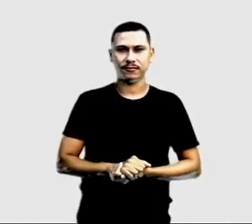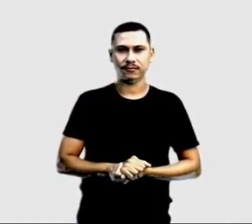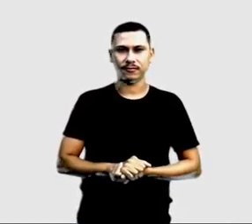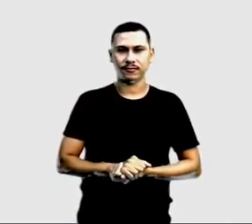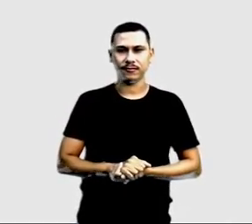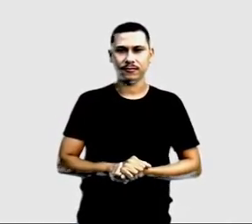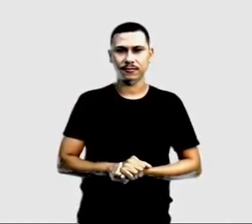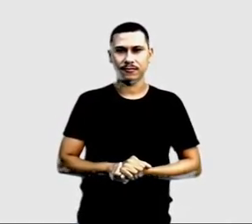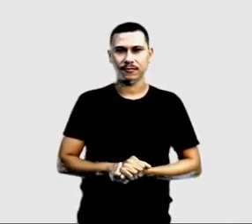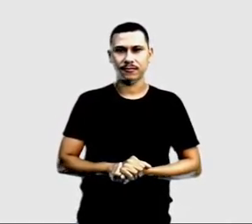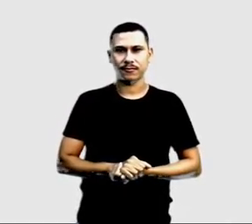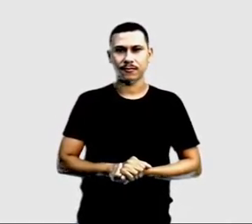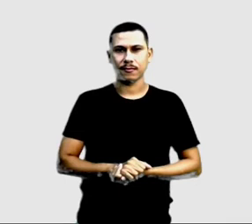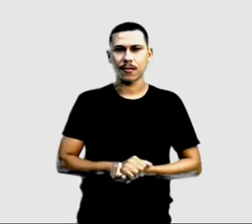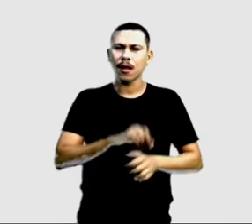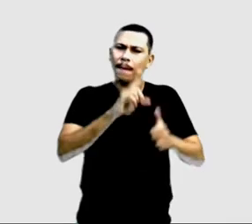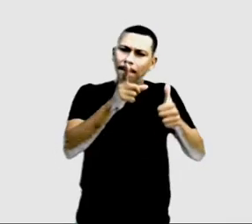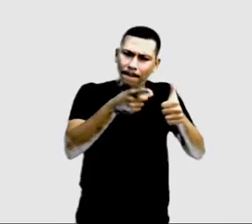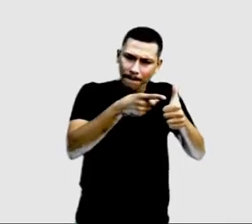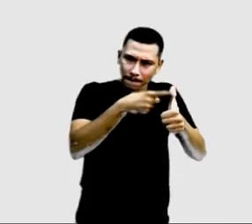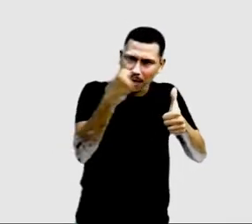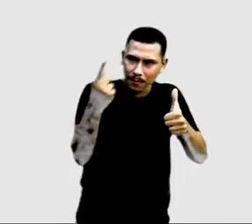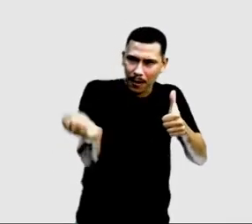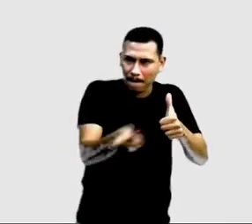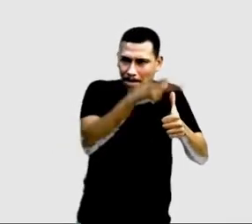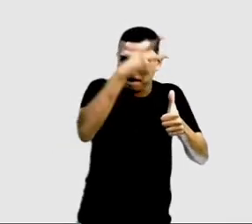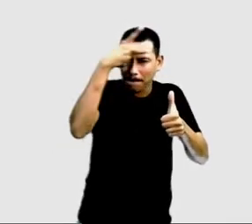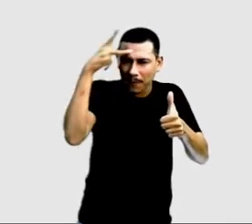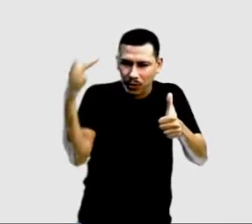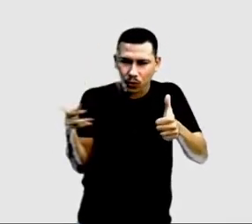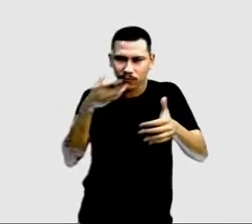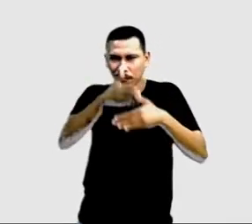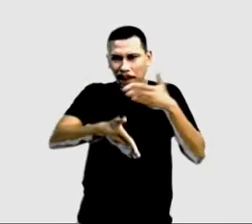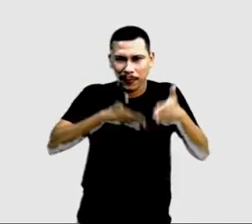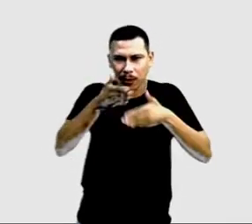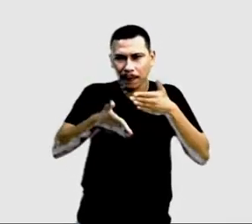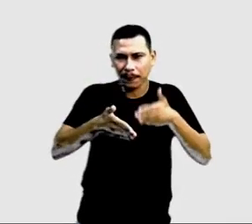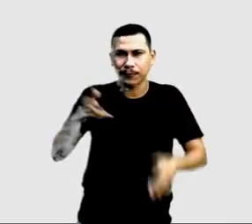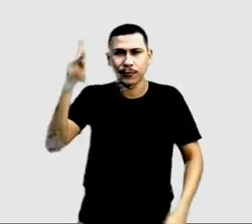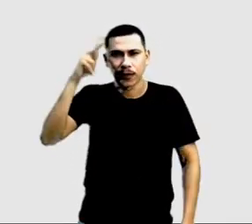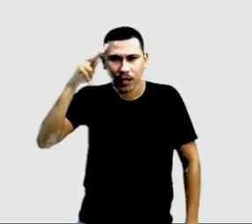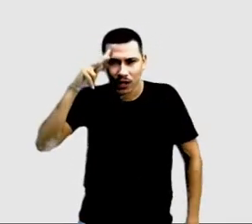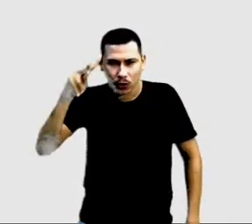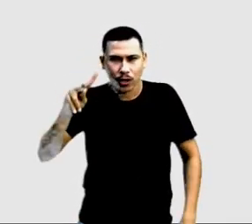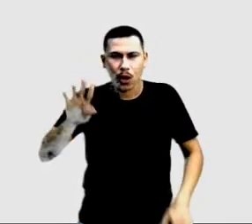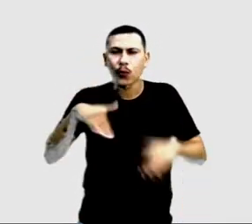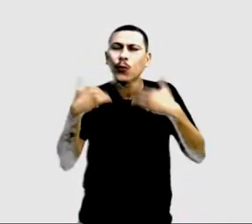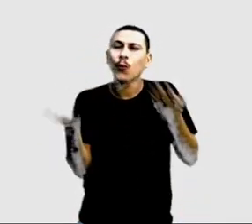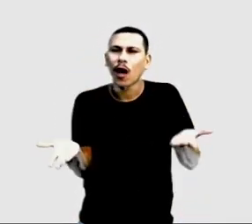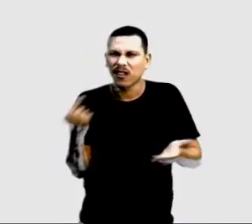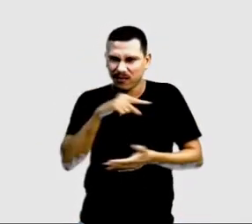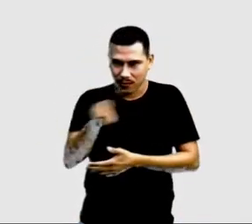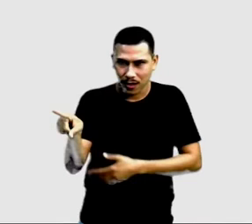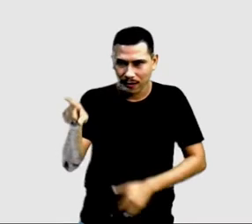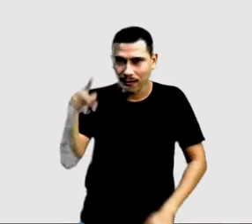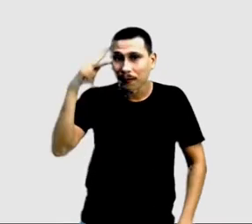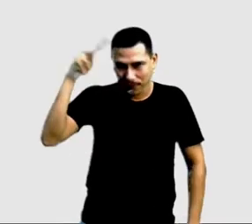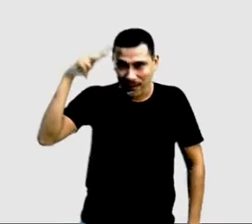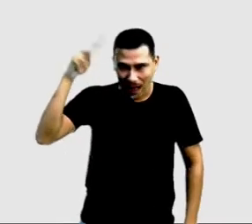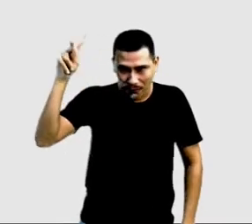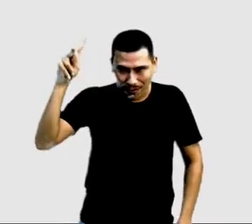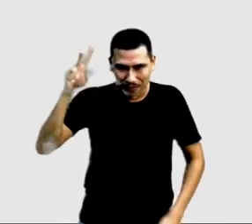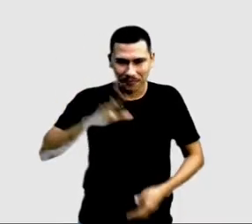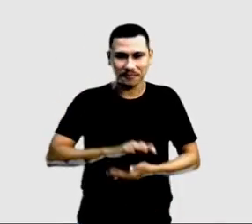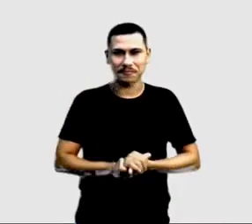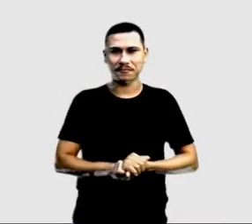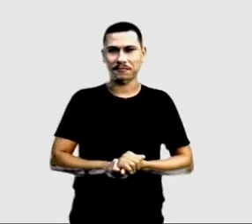Quais os principais personagens da história? Vocês lembram? Vamos